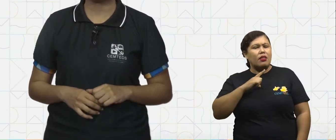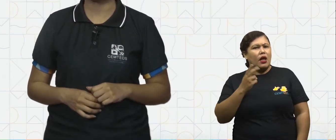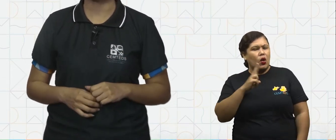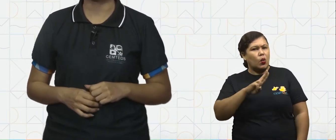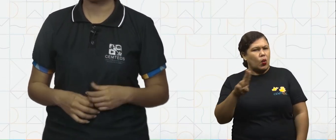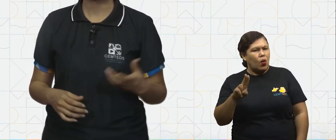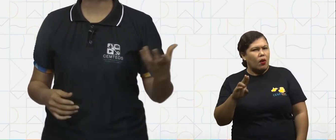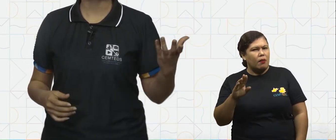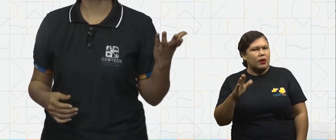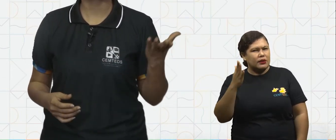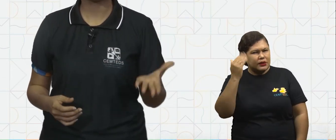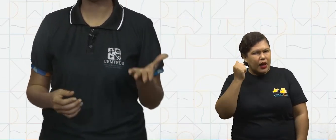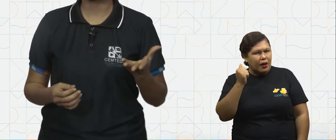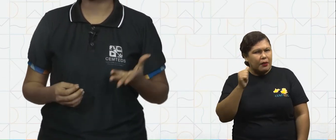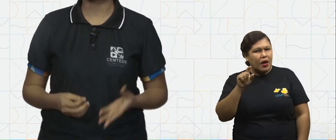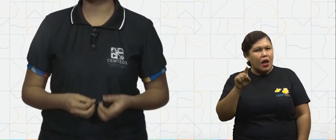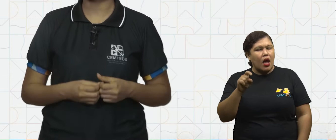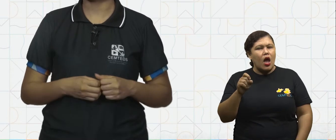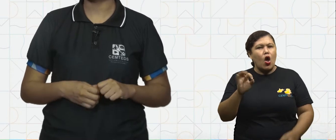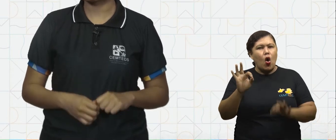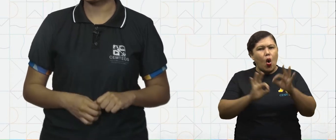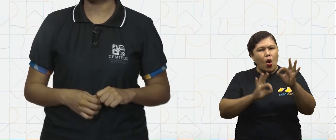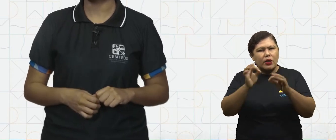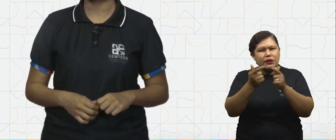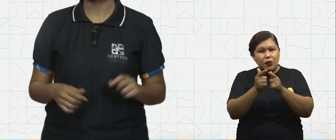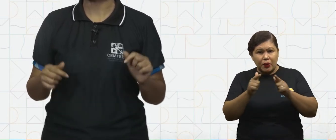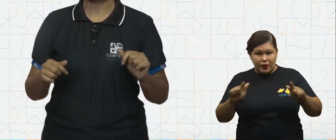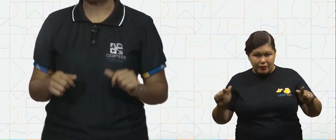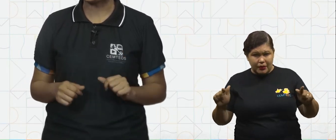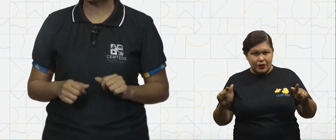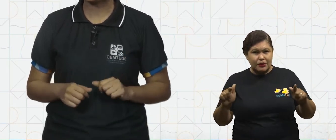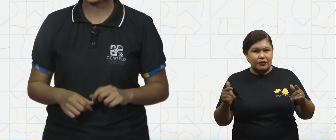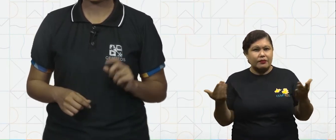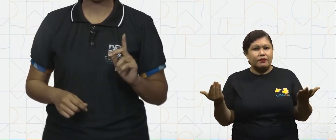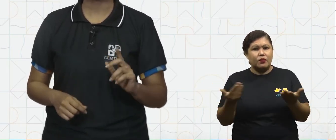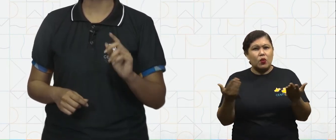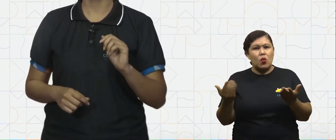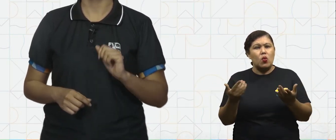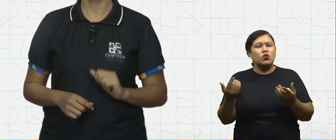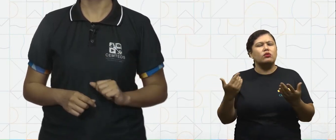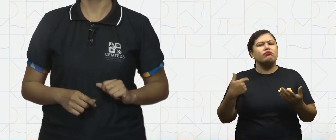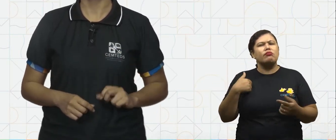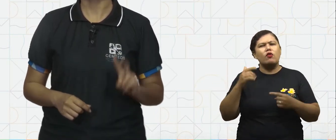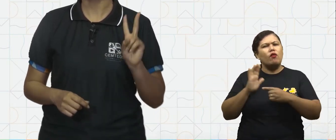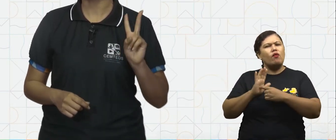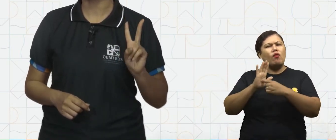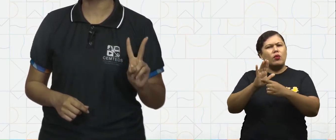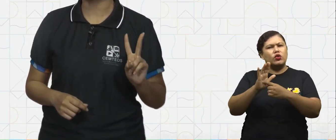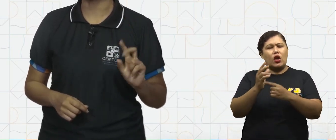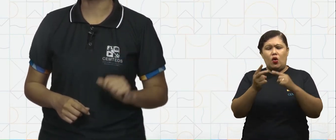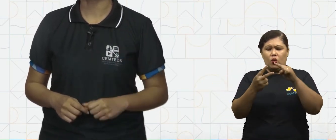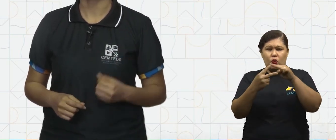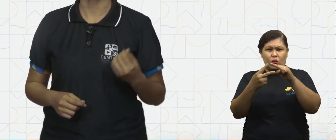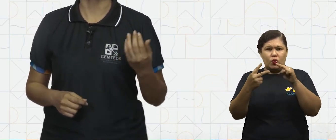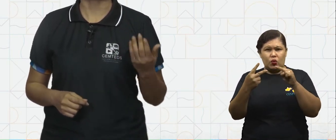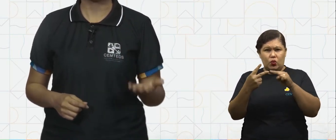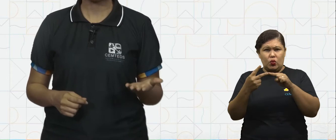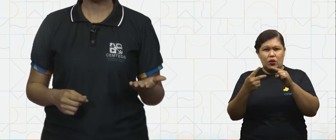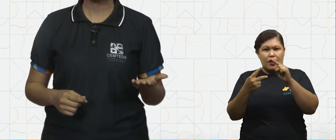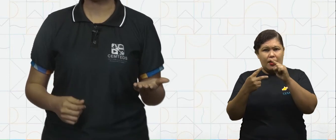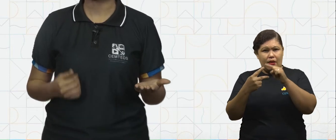língua portuguesa. São as classificações gramaticais. Hoje, apresentarei a você 2,